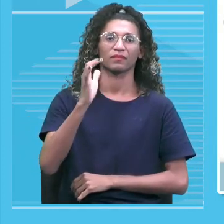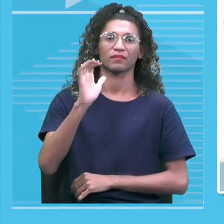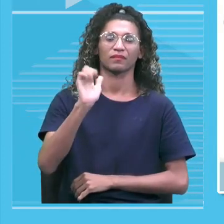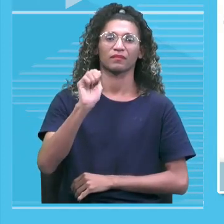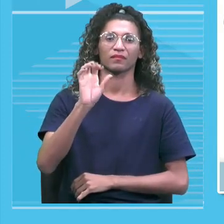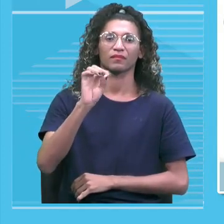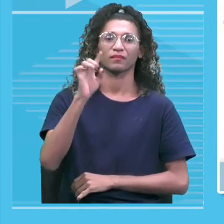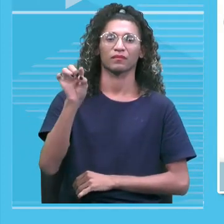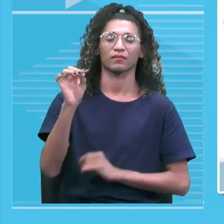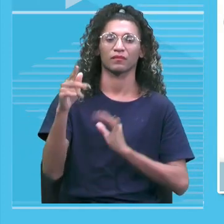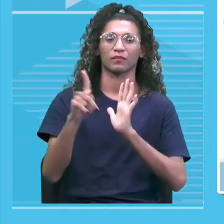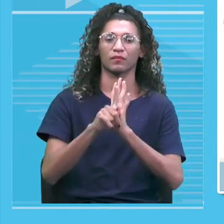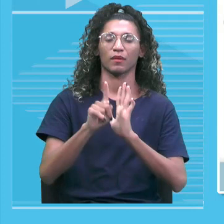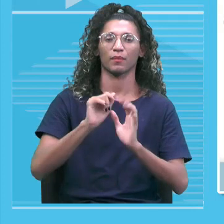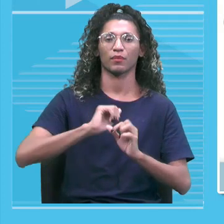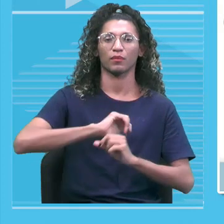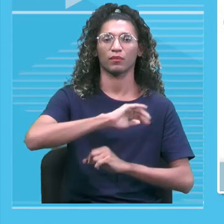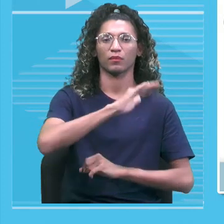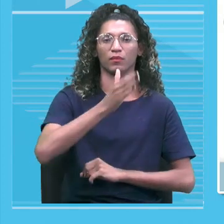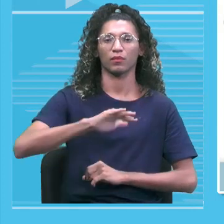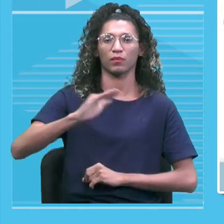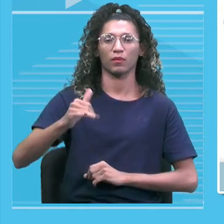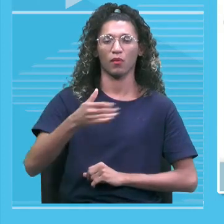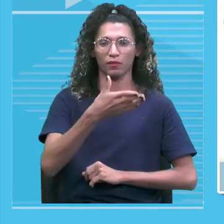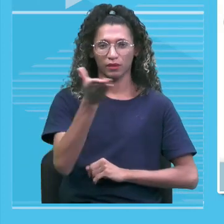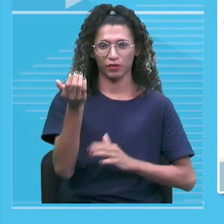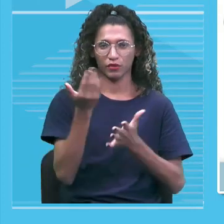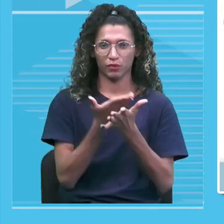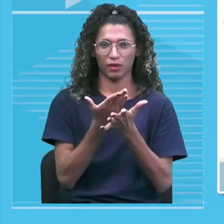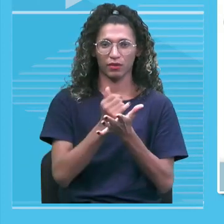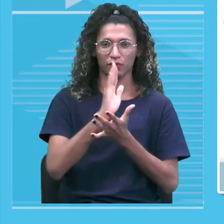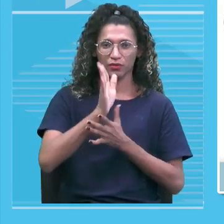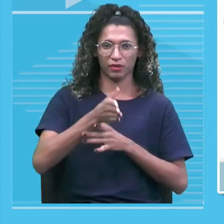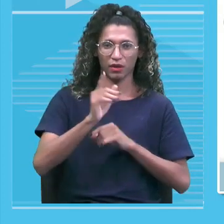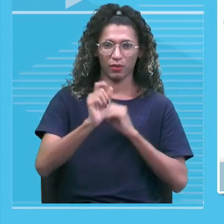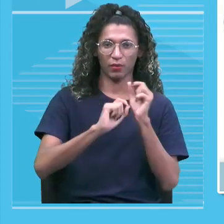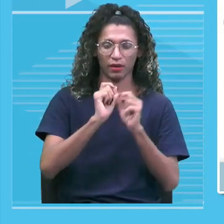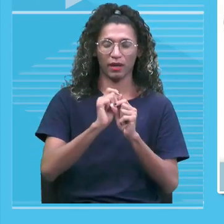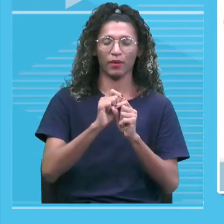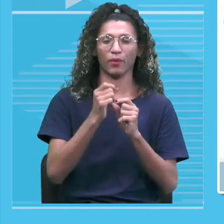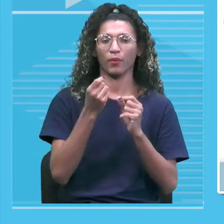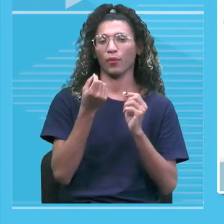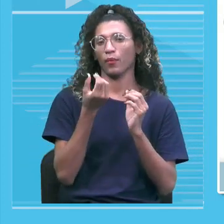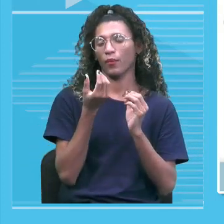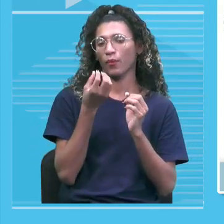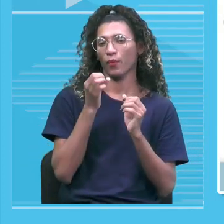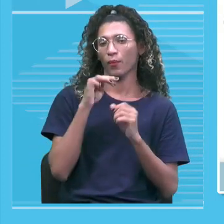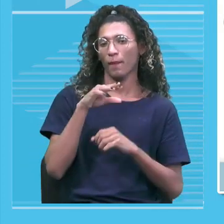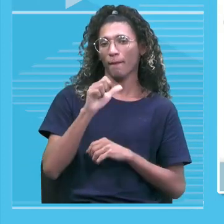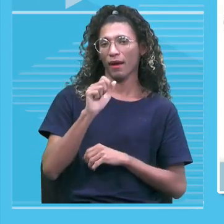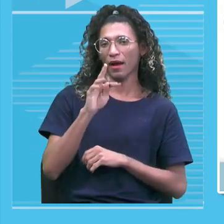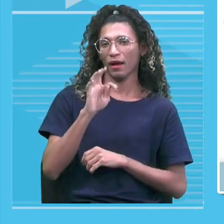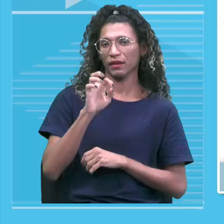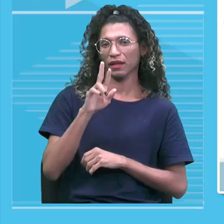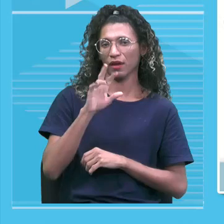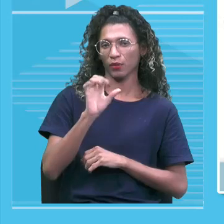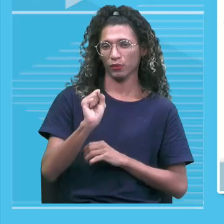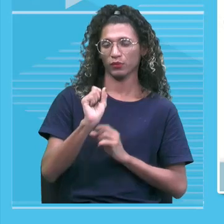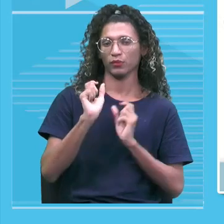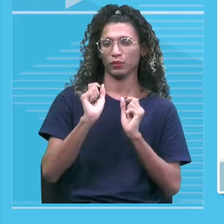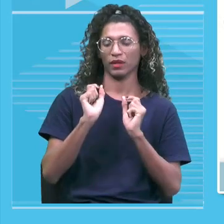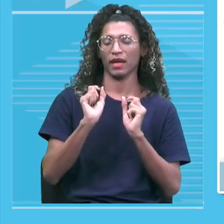bom vocês já viram aqui com professor Matheus A refração da luz né pois Acontece uma coisa